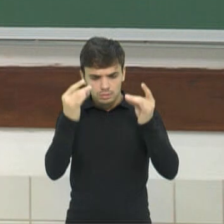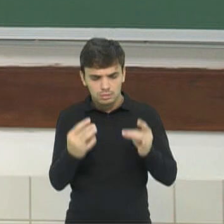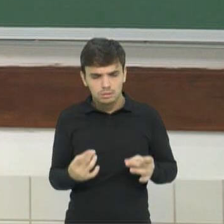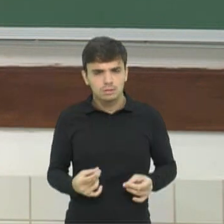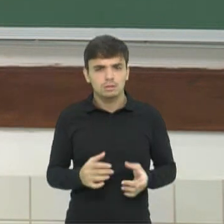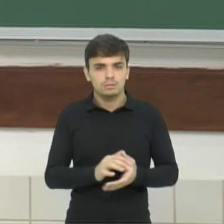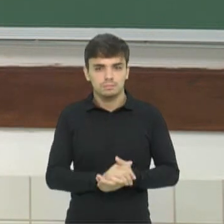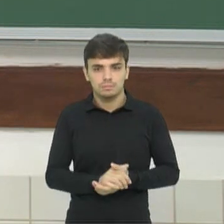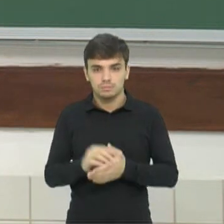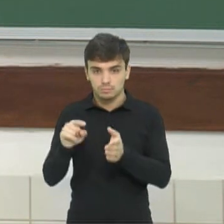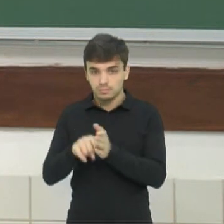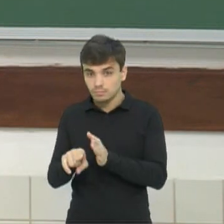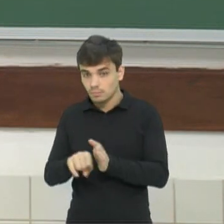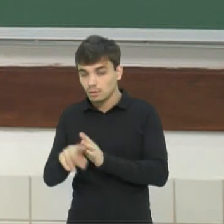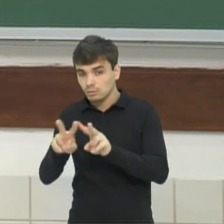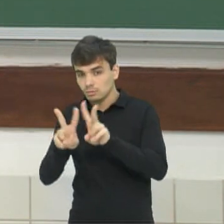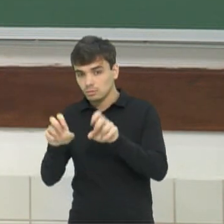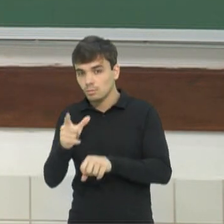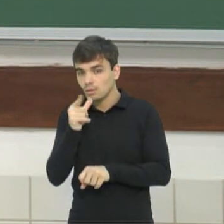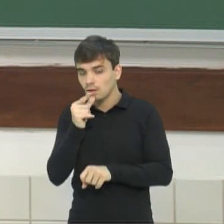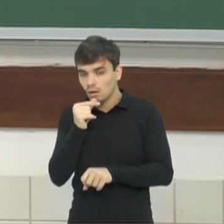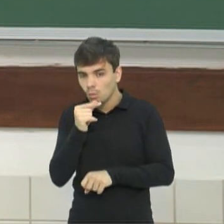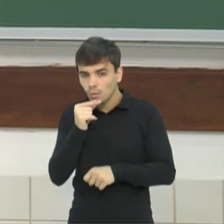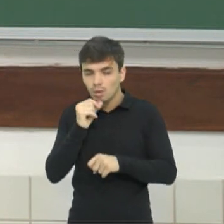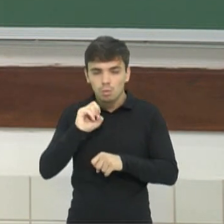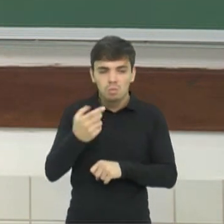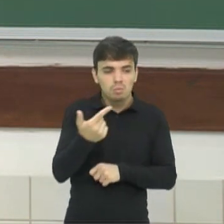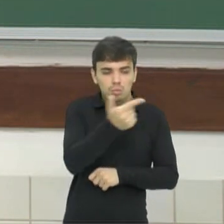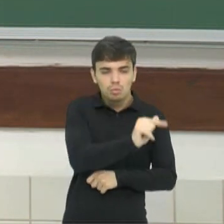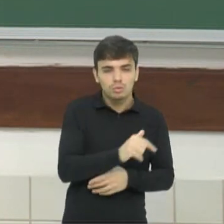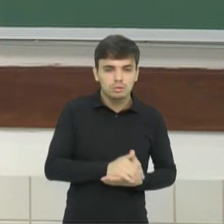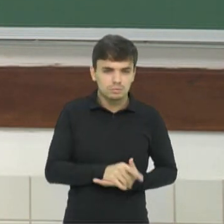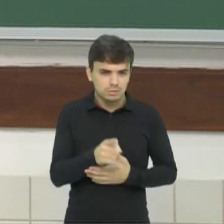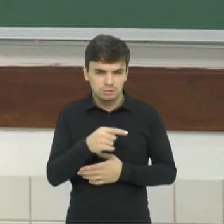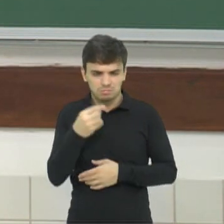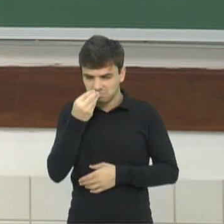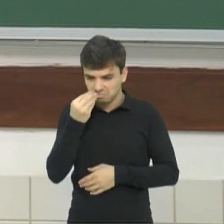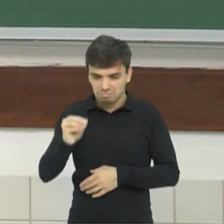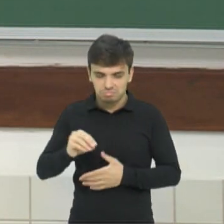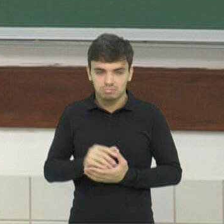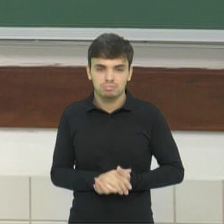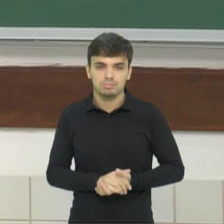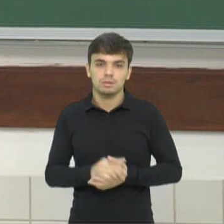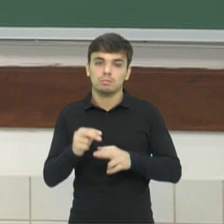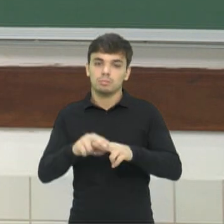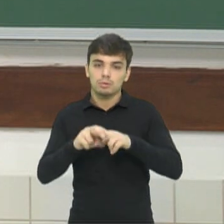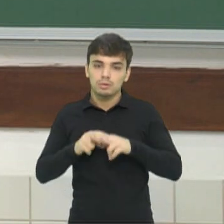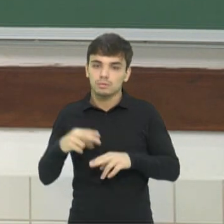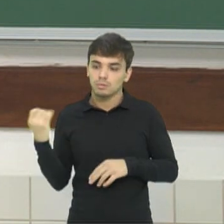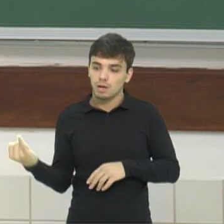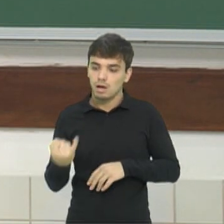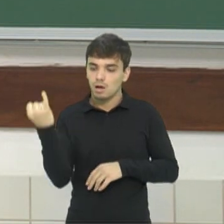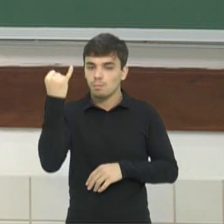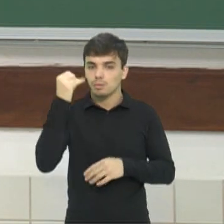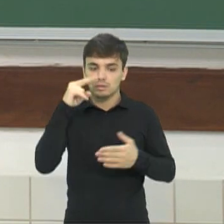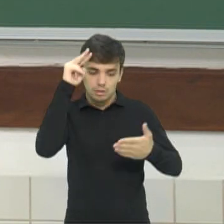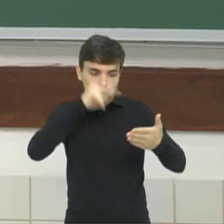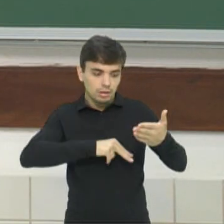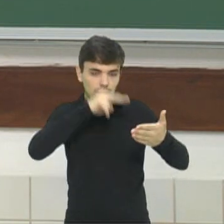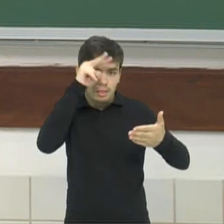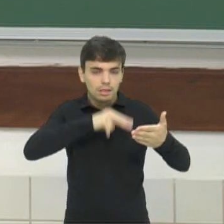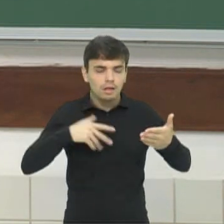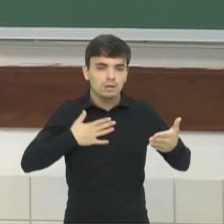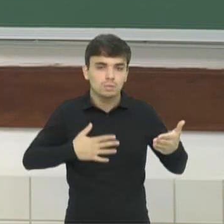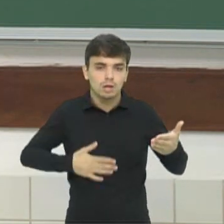perguntar ou da água-viva, ou do copépodo, ou da sardinha. Ele pergunta do atum, que está lá no final e você nem tinha dado bola para ele. Então, é importante analisar e interpretar com cuidado.